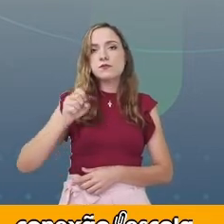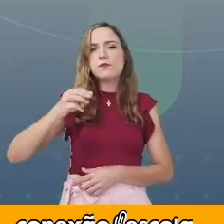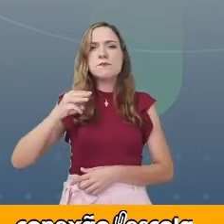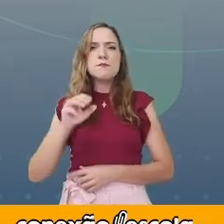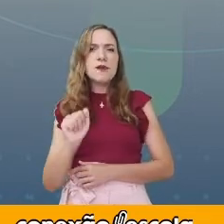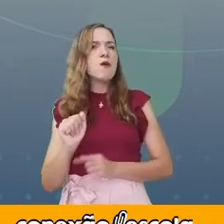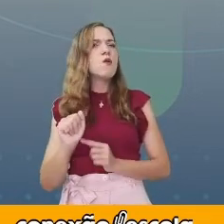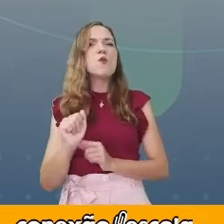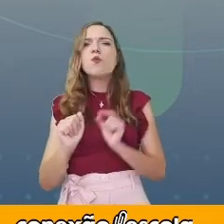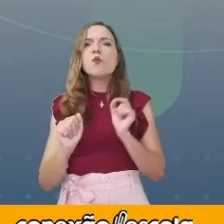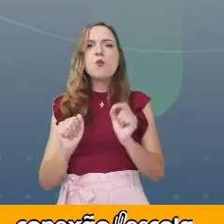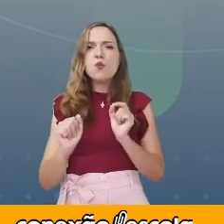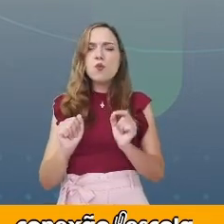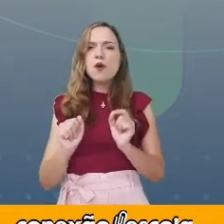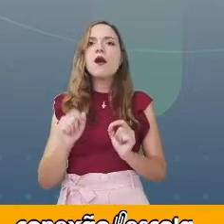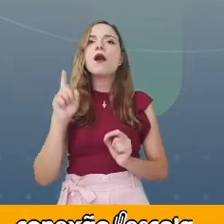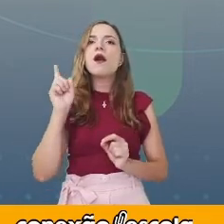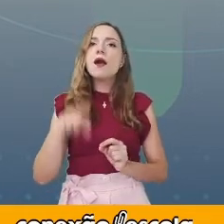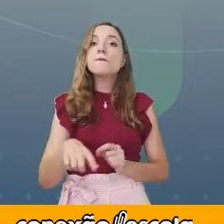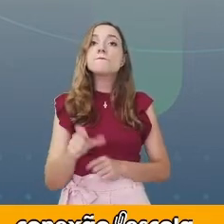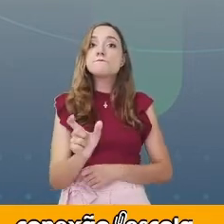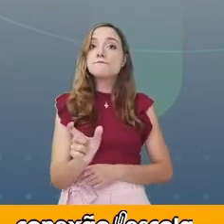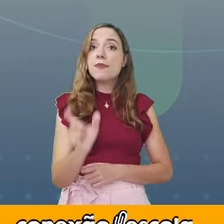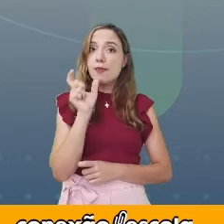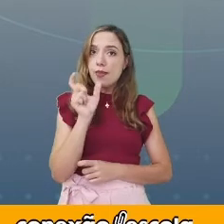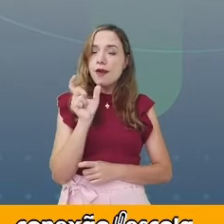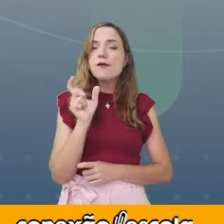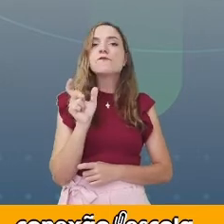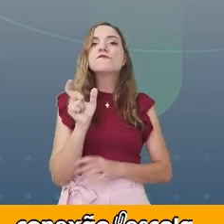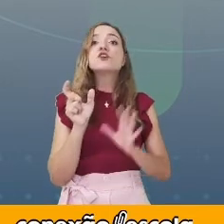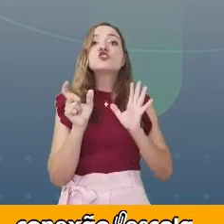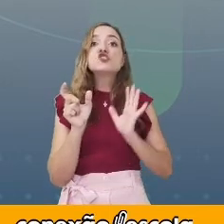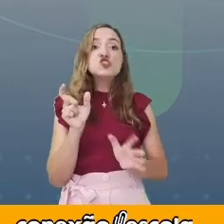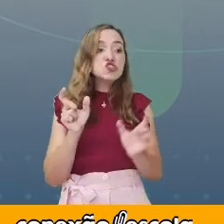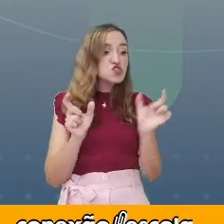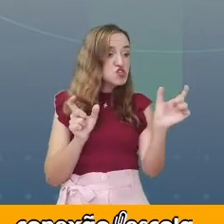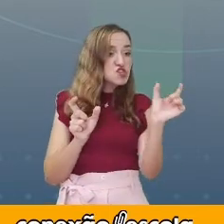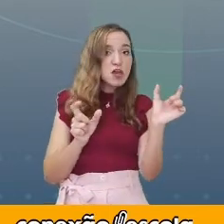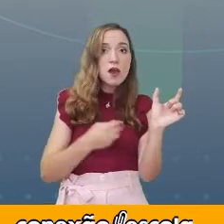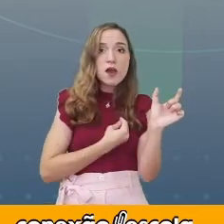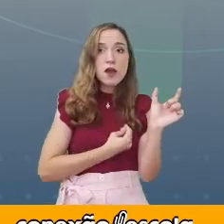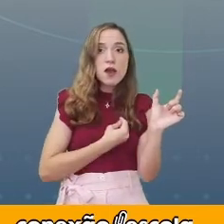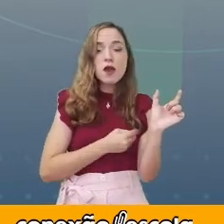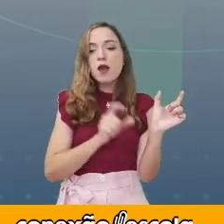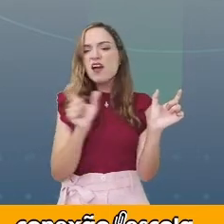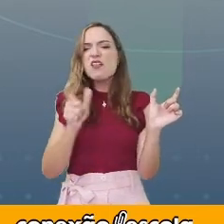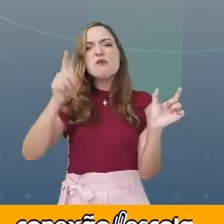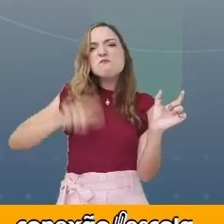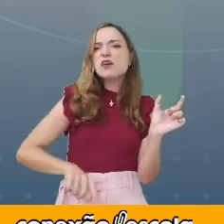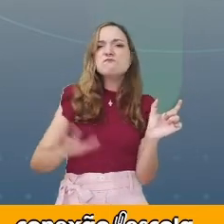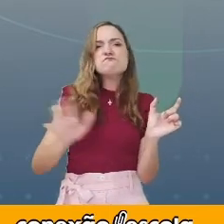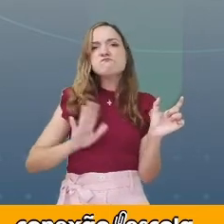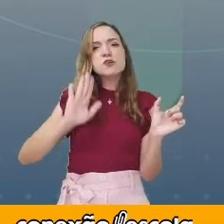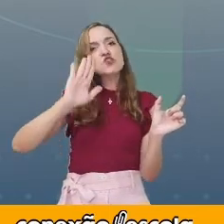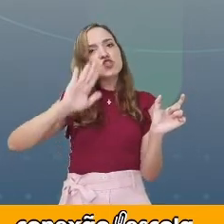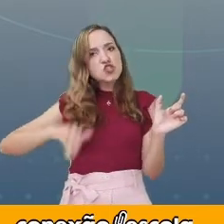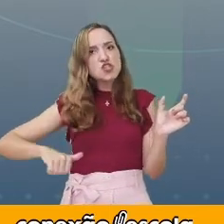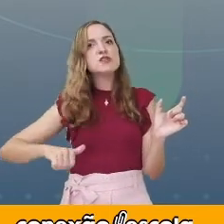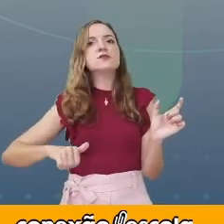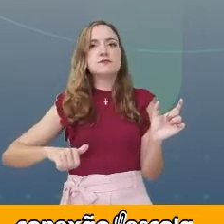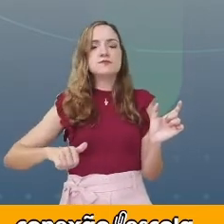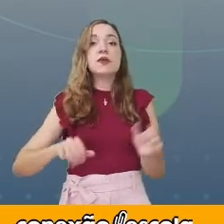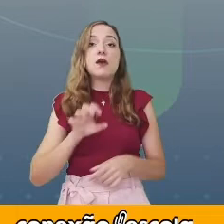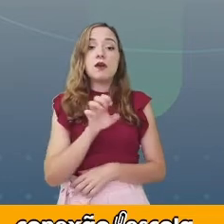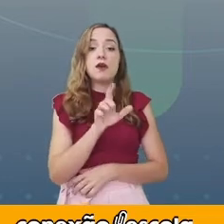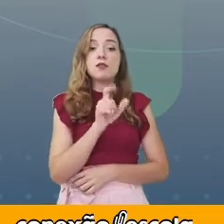figura consiste na omissão de um termo que já apareceu antes naquele enunciado, diferente